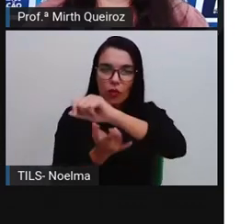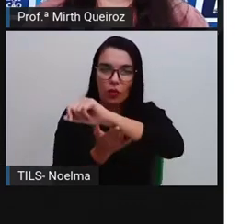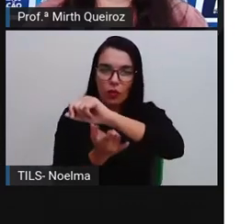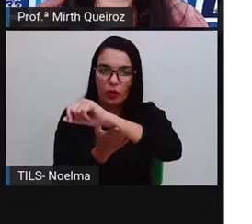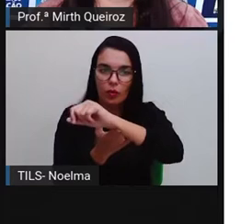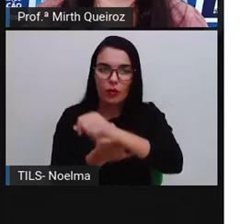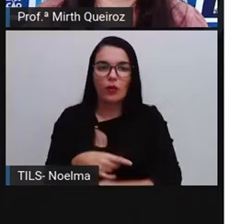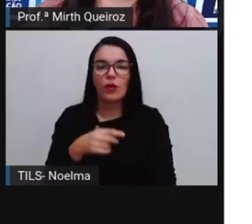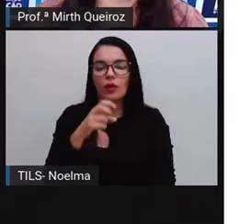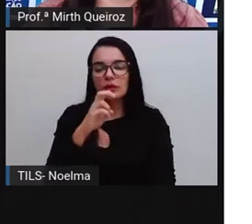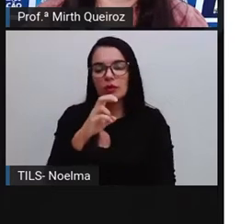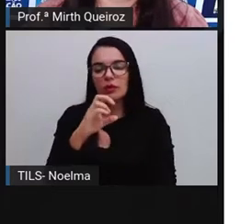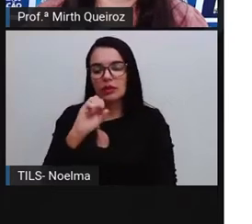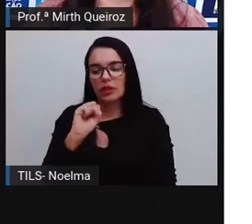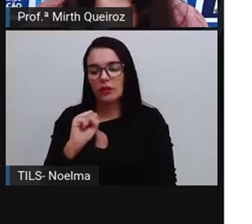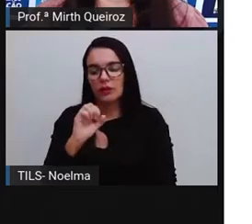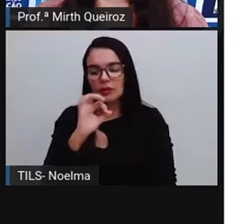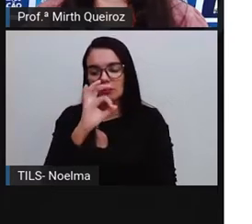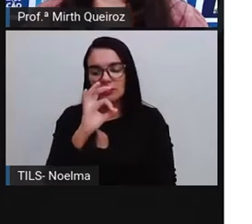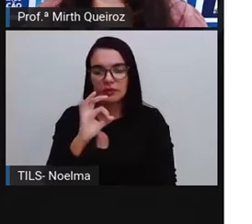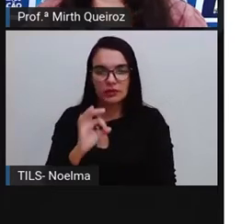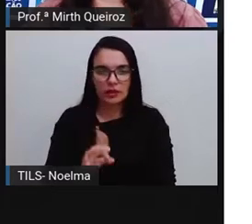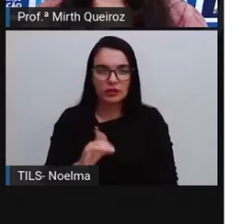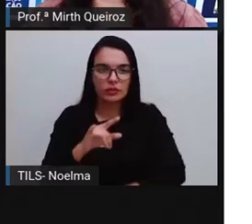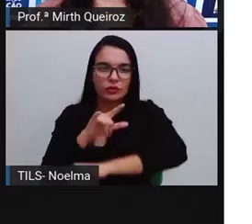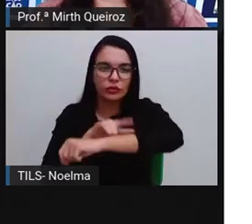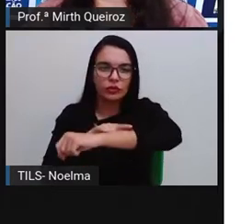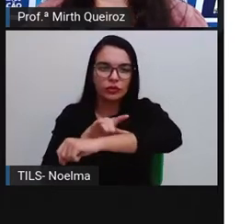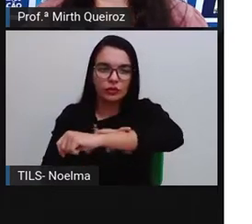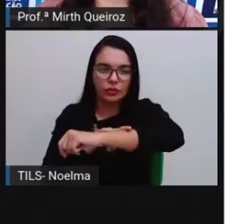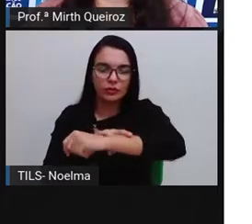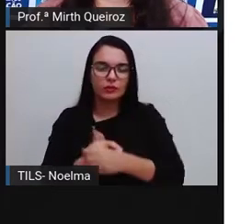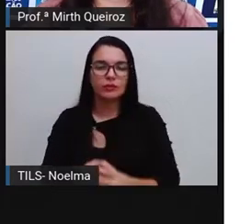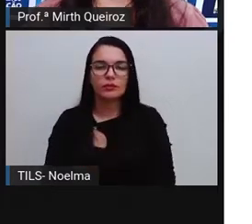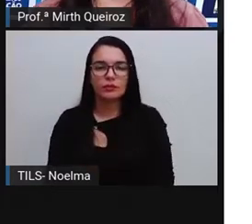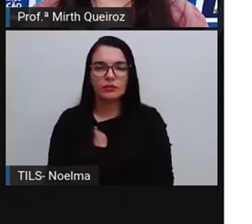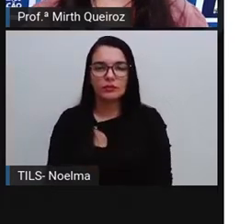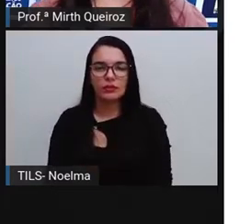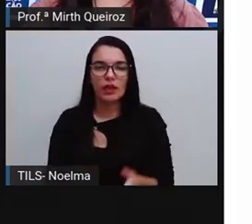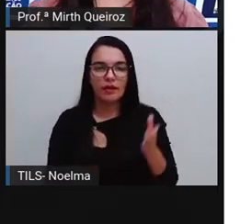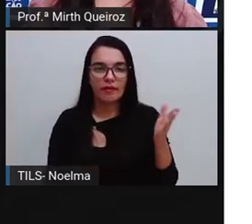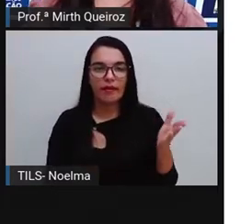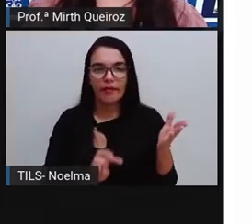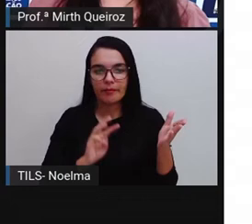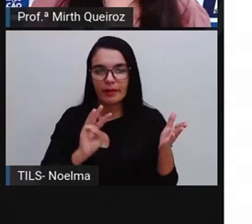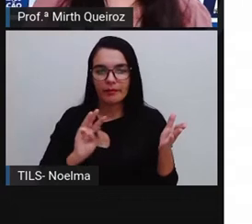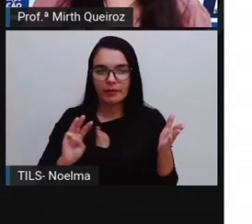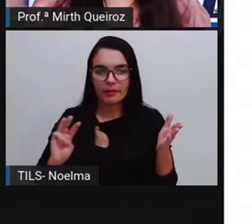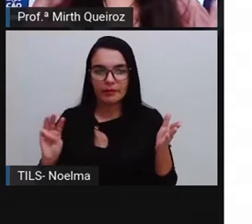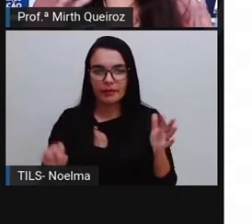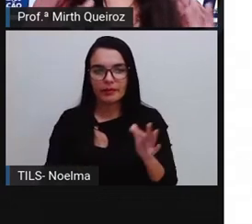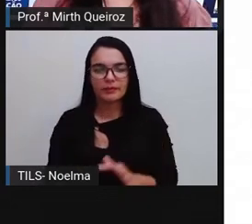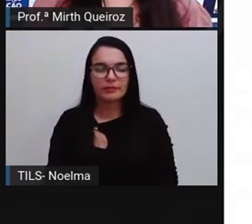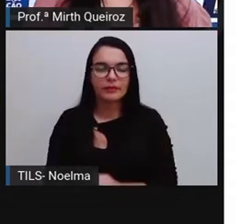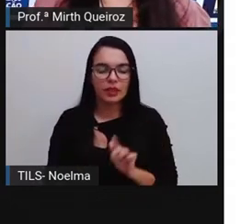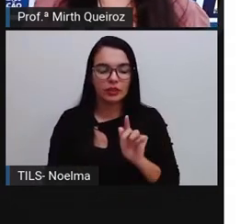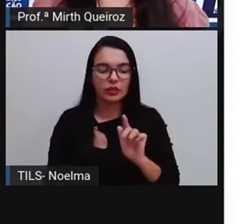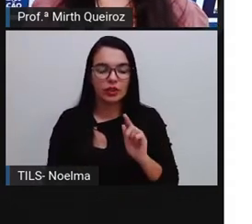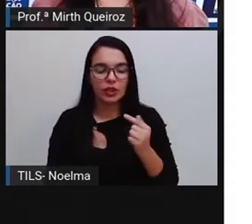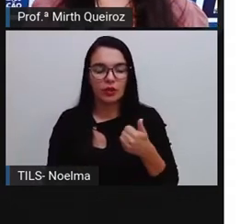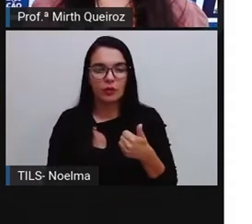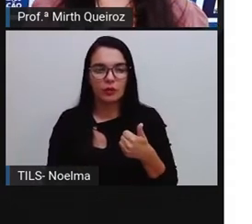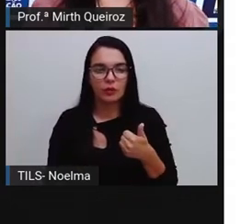a fonte, neste caso, né, foi aí G1.com, certo? E aí a gente, indo aqui para a parte